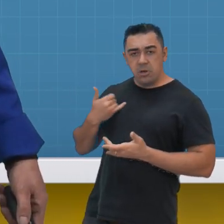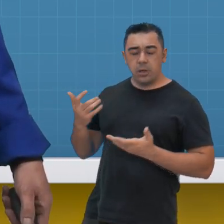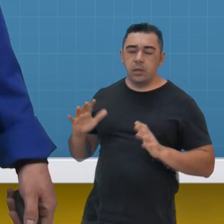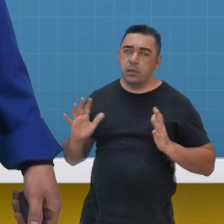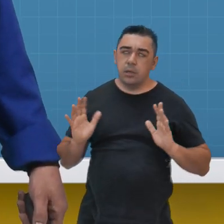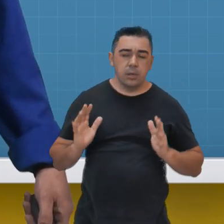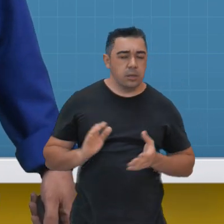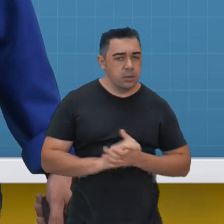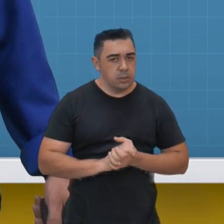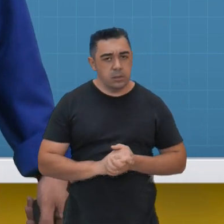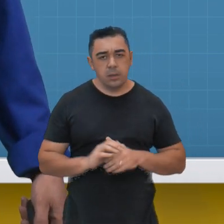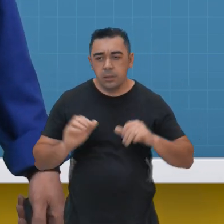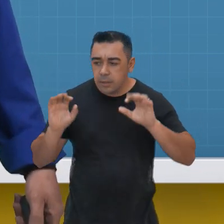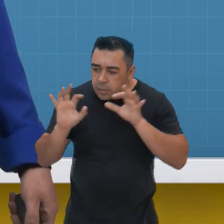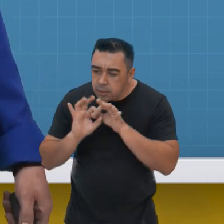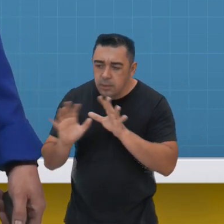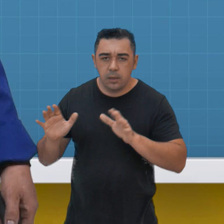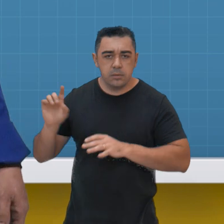tarefa.